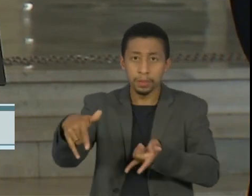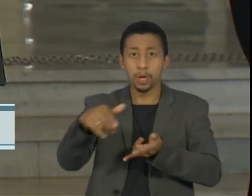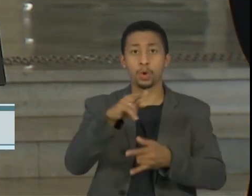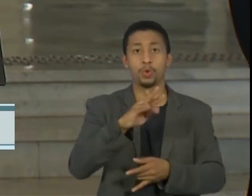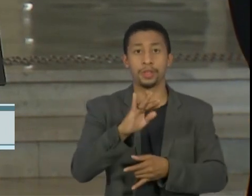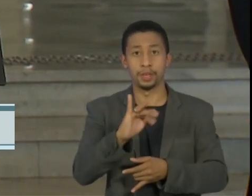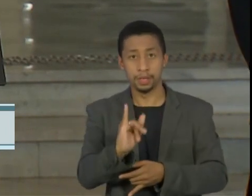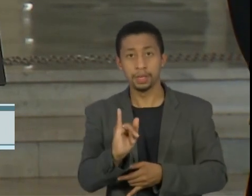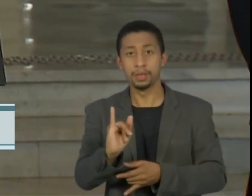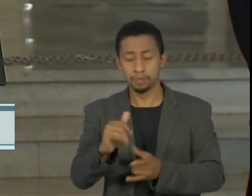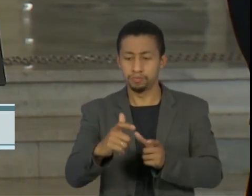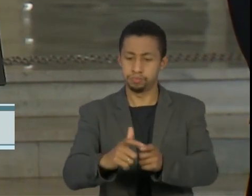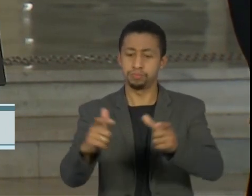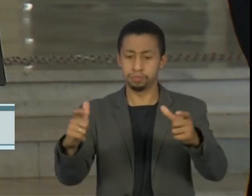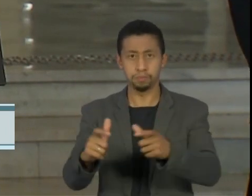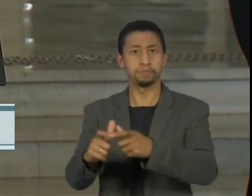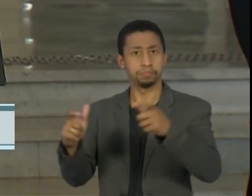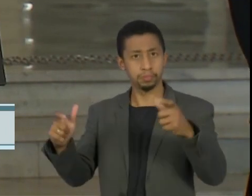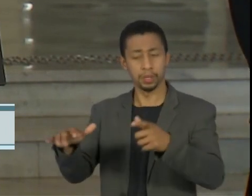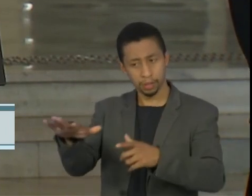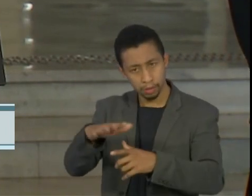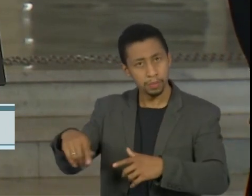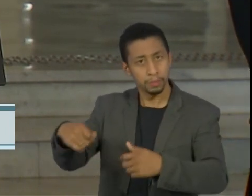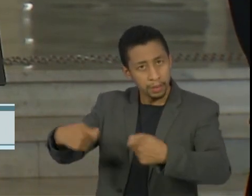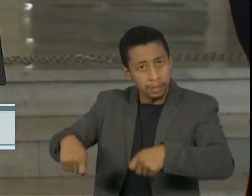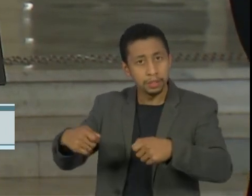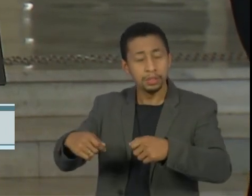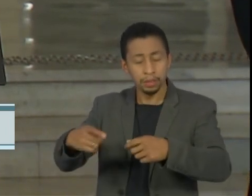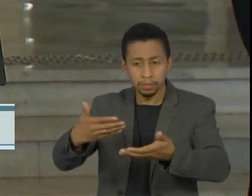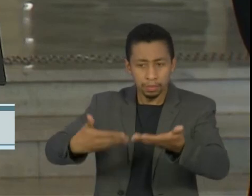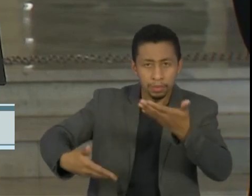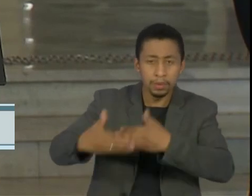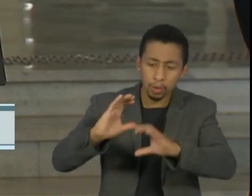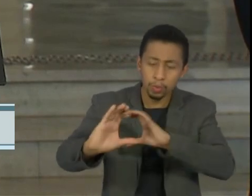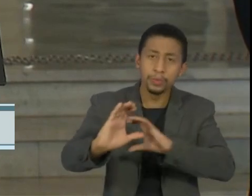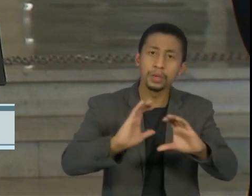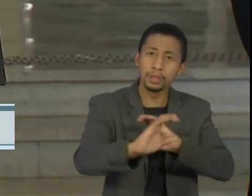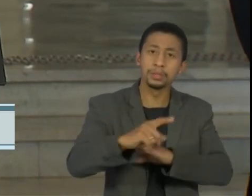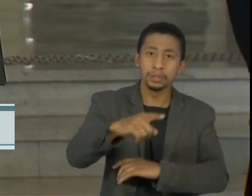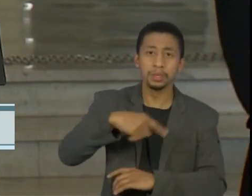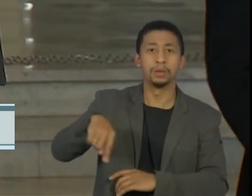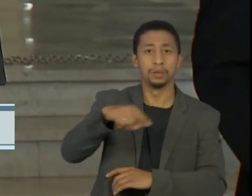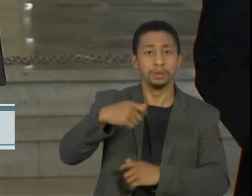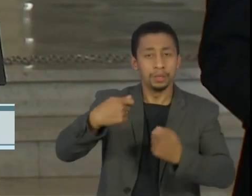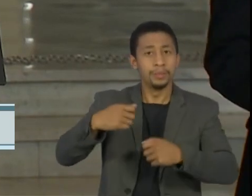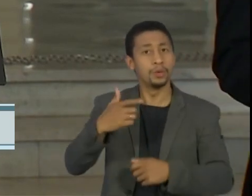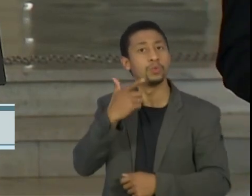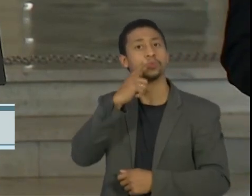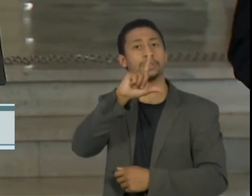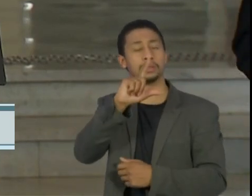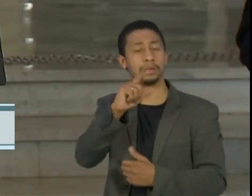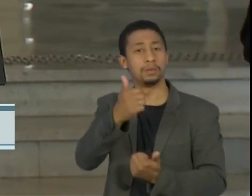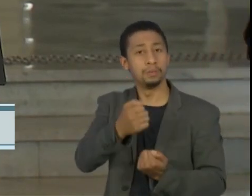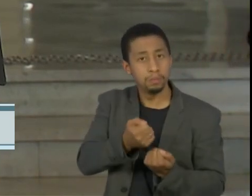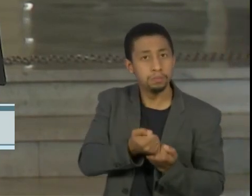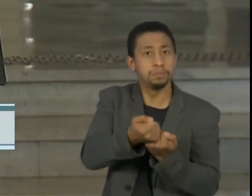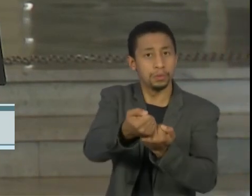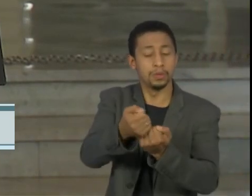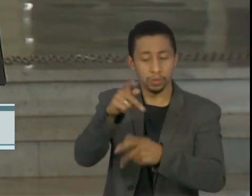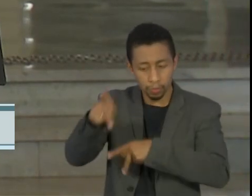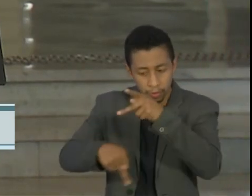para todos os que necessitam, e a comunicação, porque é com a comunicação que a gente consegue o apoio da sociedade,